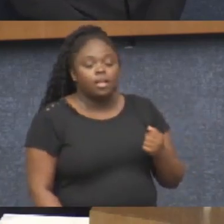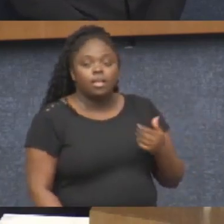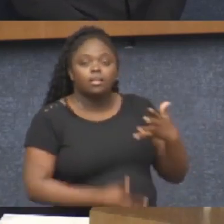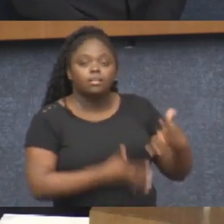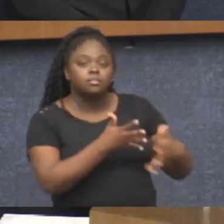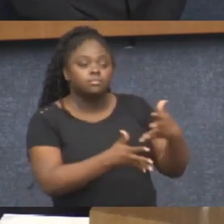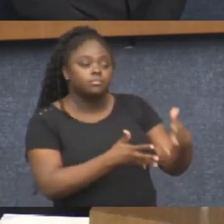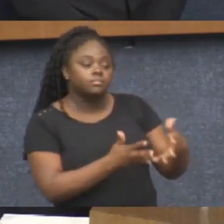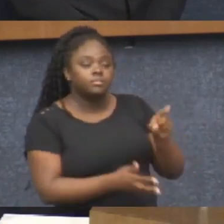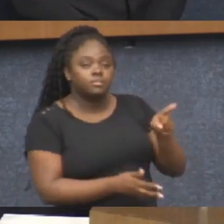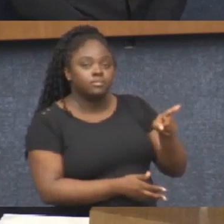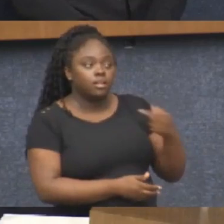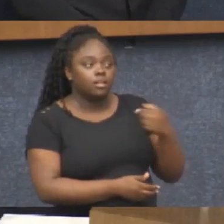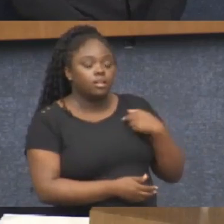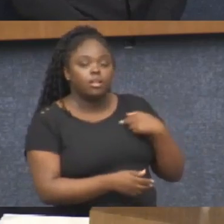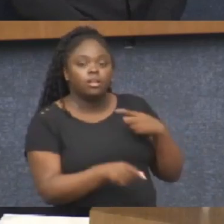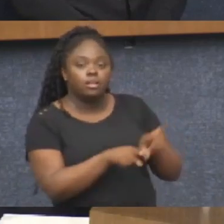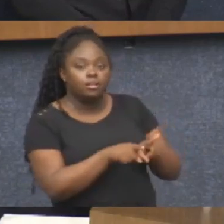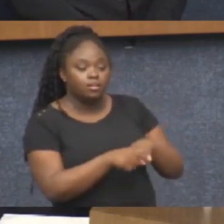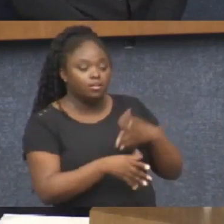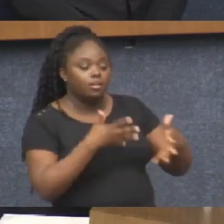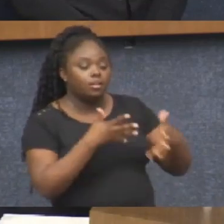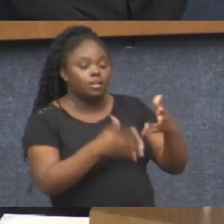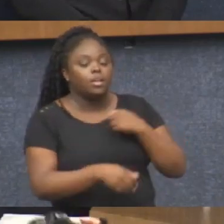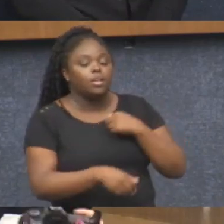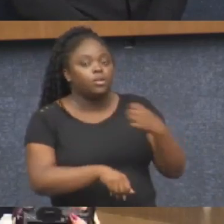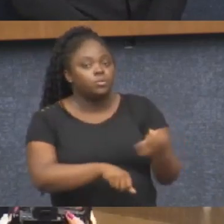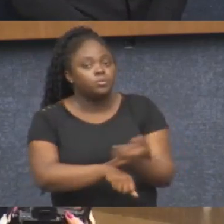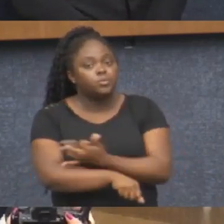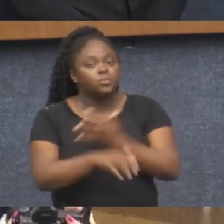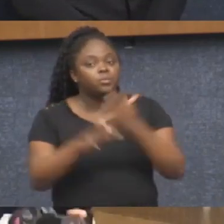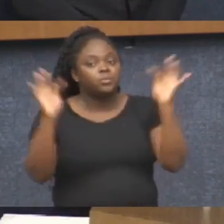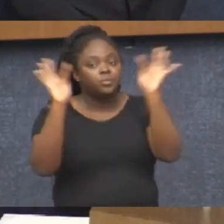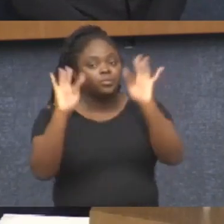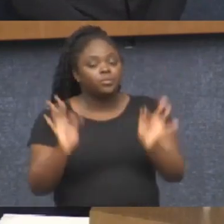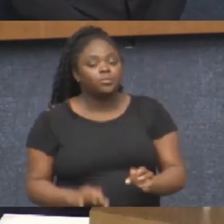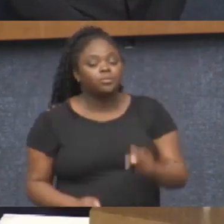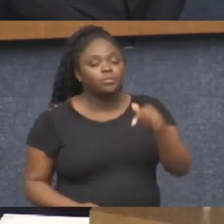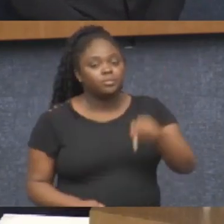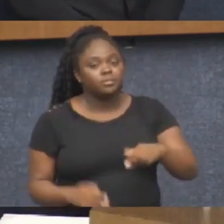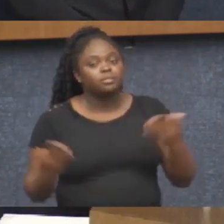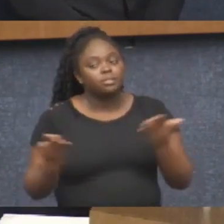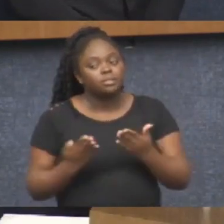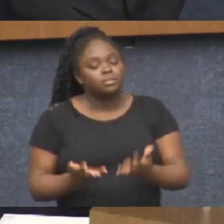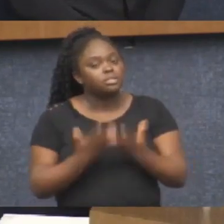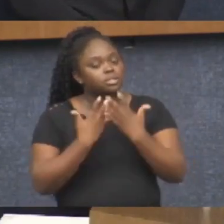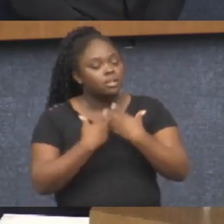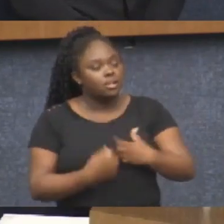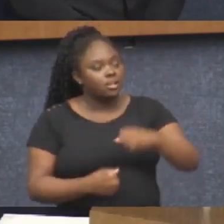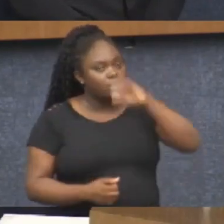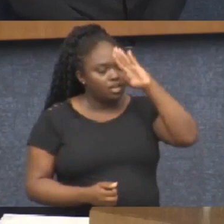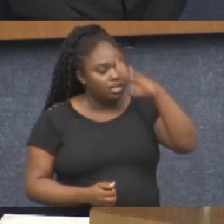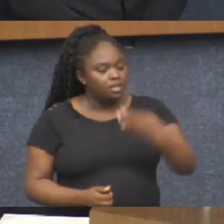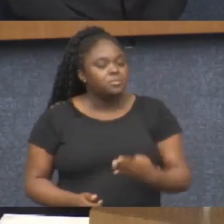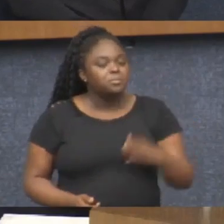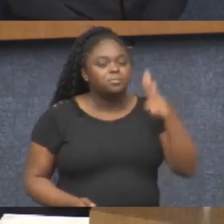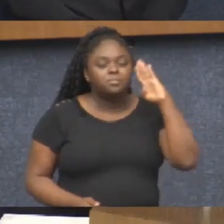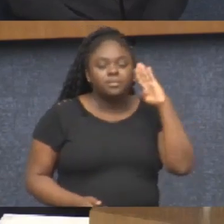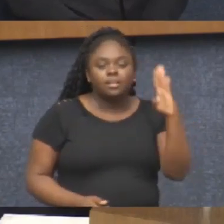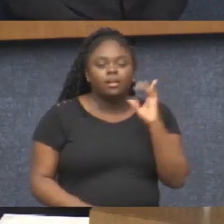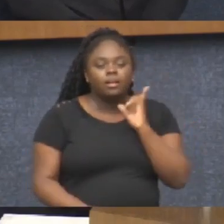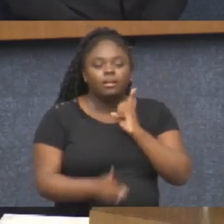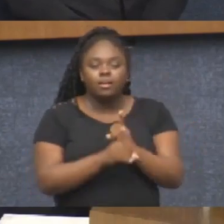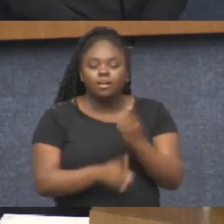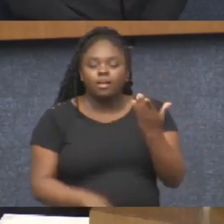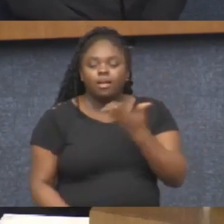do Dani Knupp as minhas, também estou muito emocionada, muito feliz de estar aqui hoje recebendo essa homenagem e, principalmente, encontrando